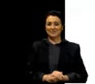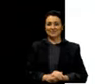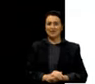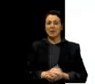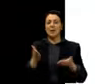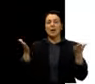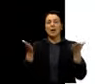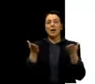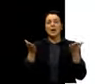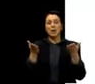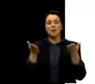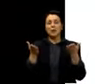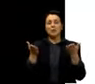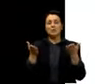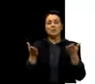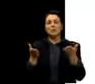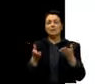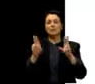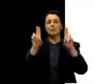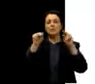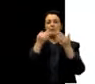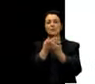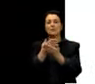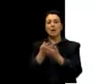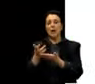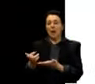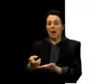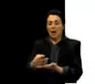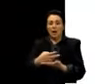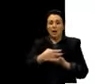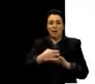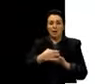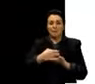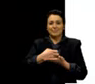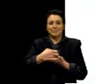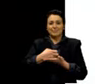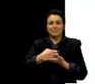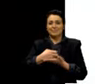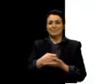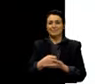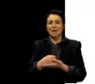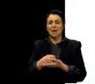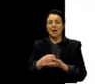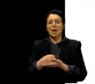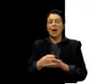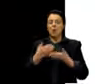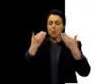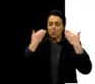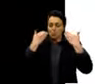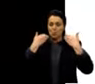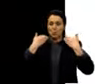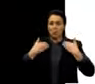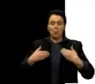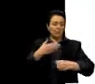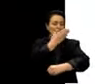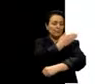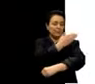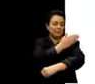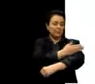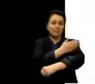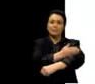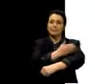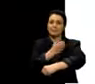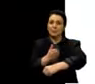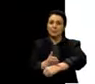Na aula de hoje, então, vamos ver sobre embriologia, anatomia humana,